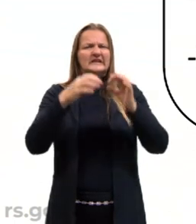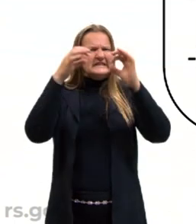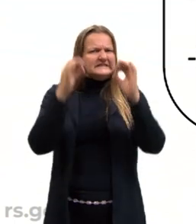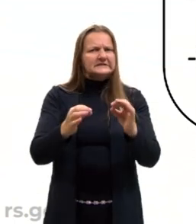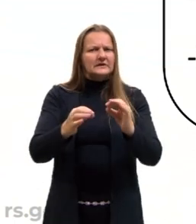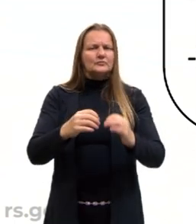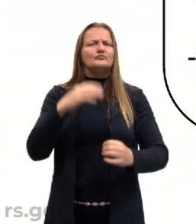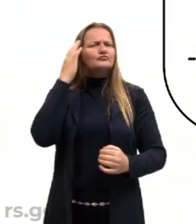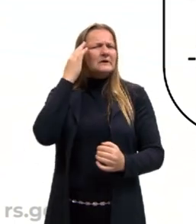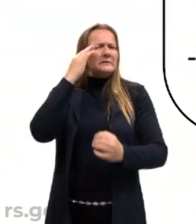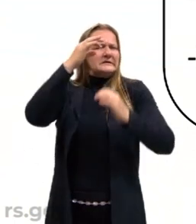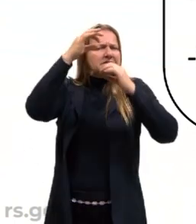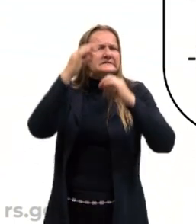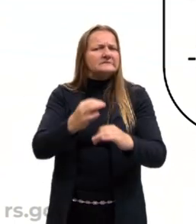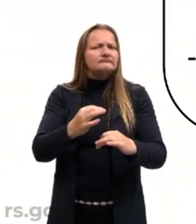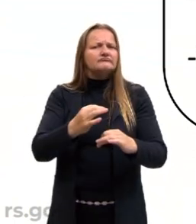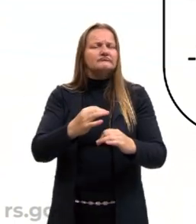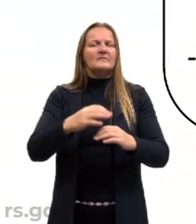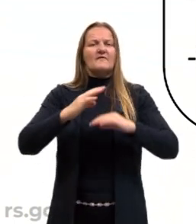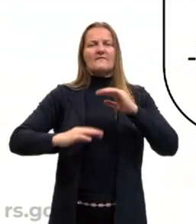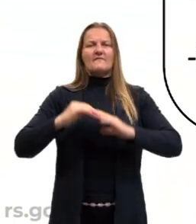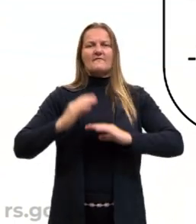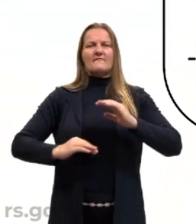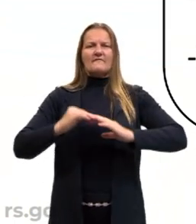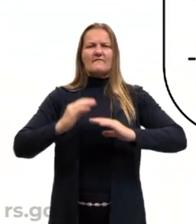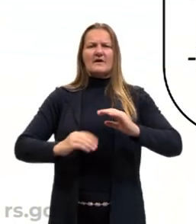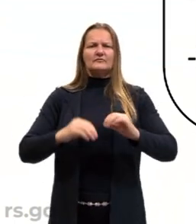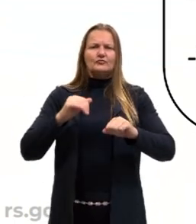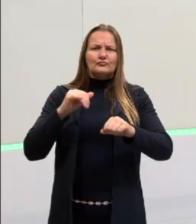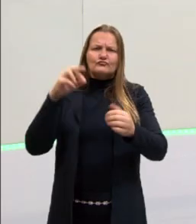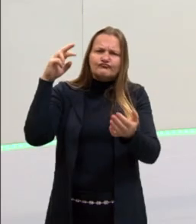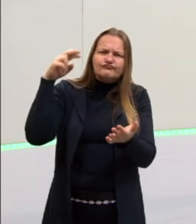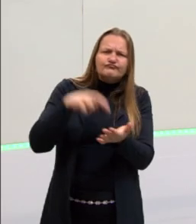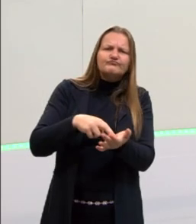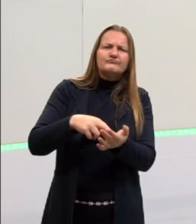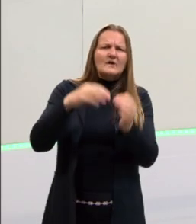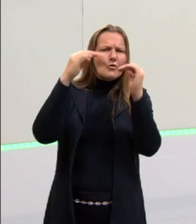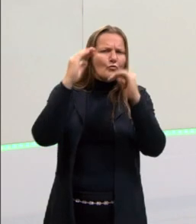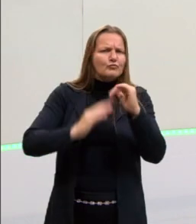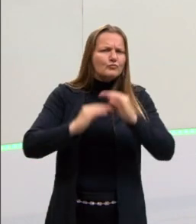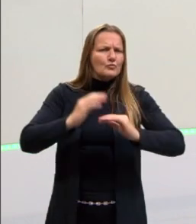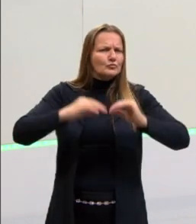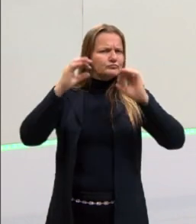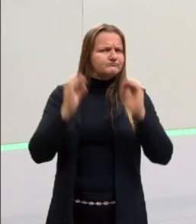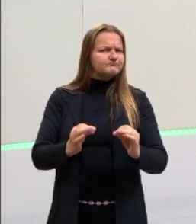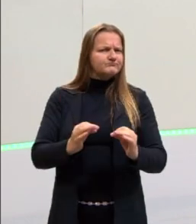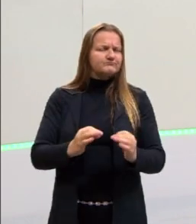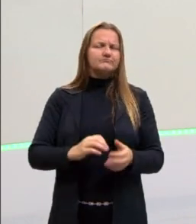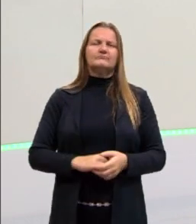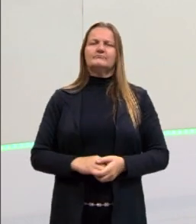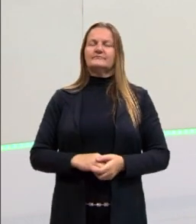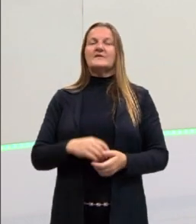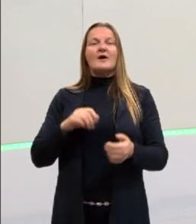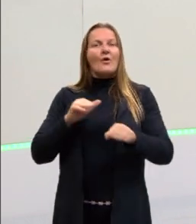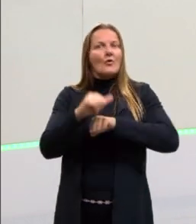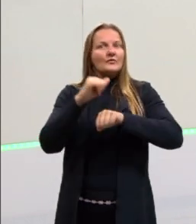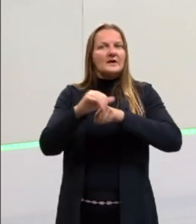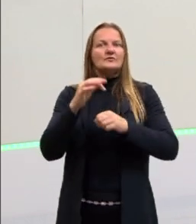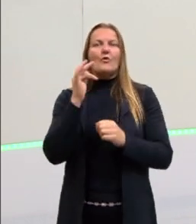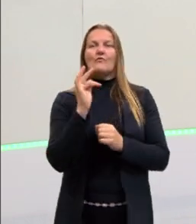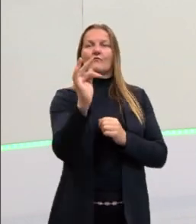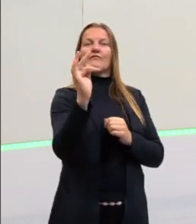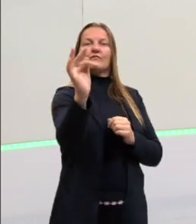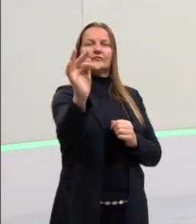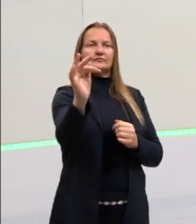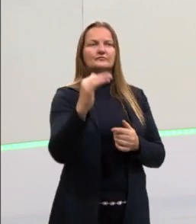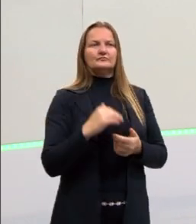certeza se refere a fatos reais né certos que aconteceram acontecem ou